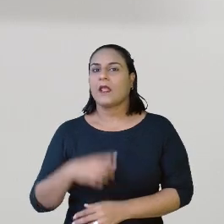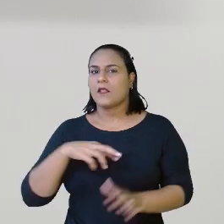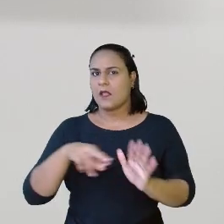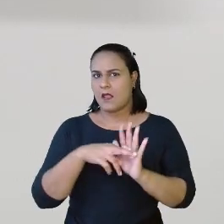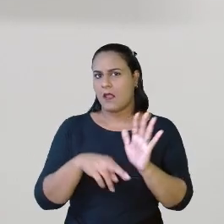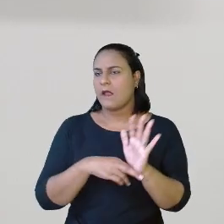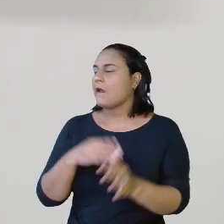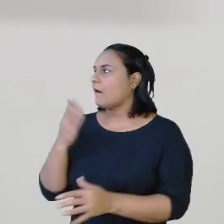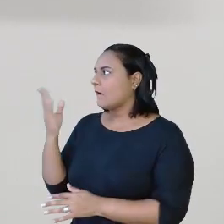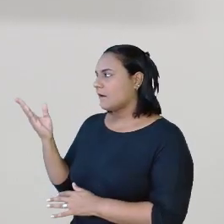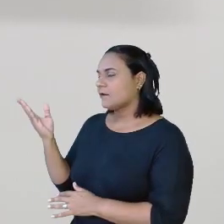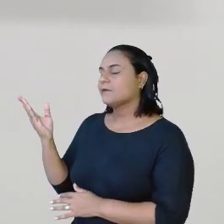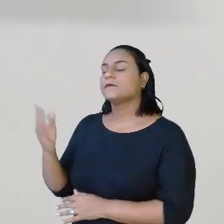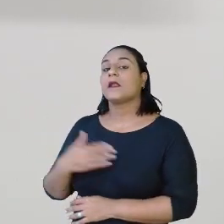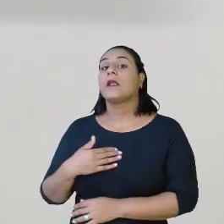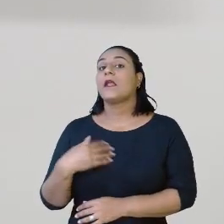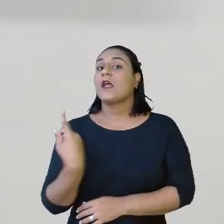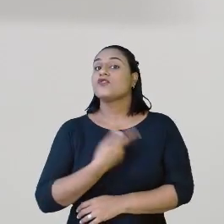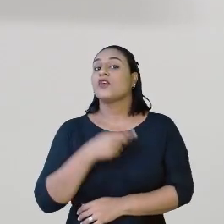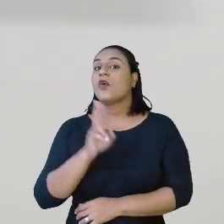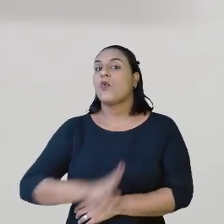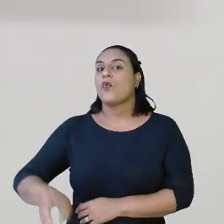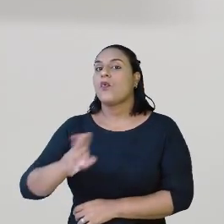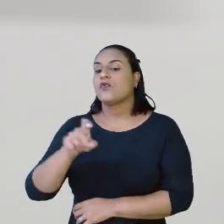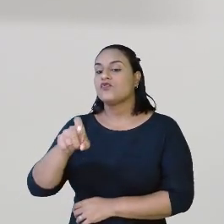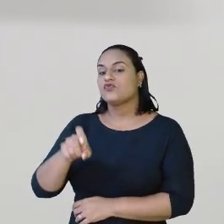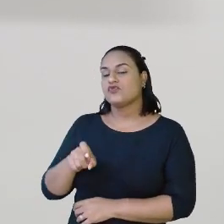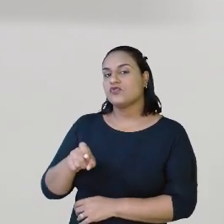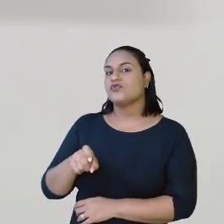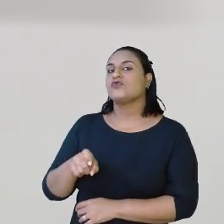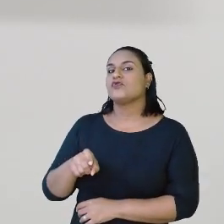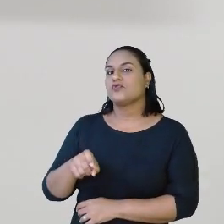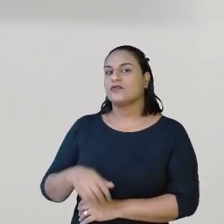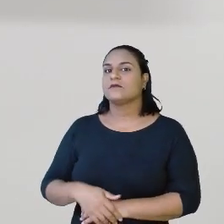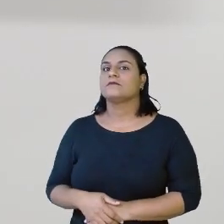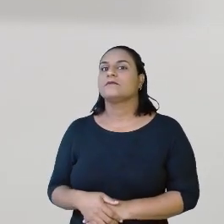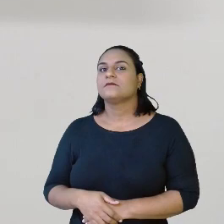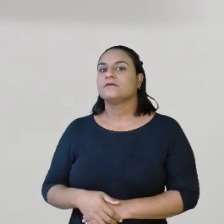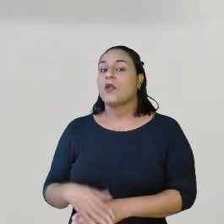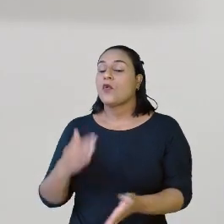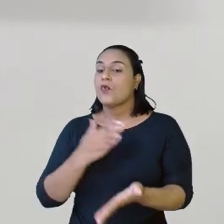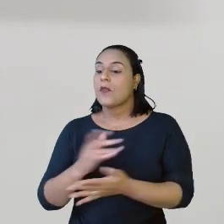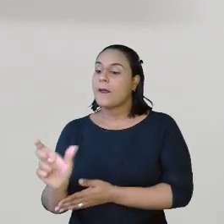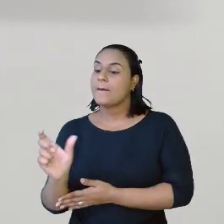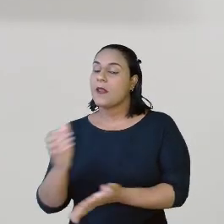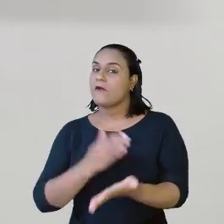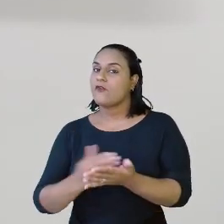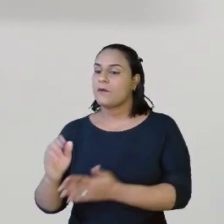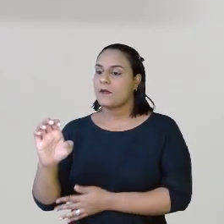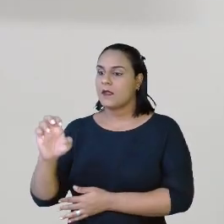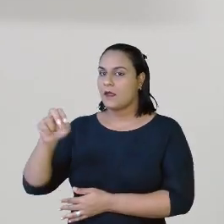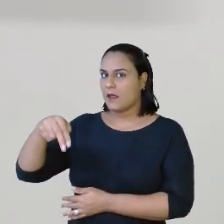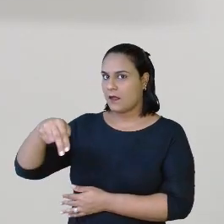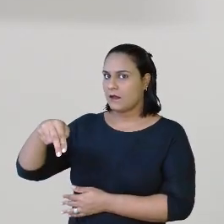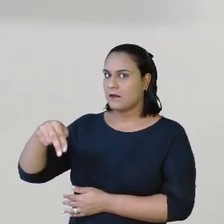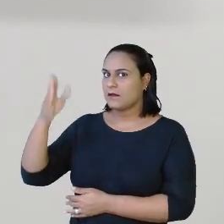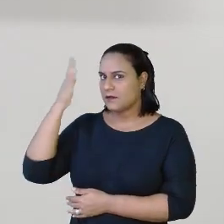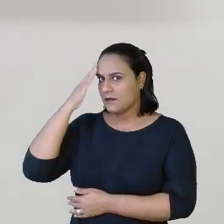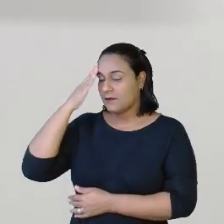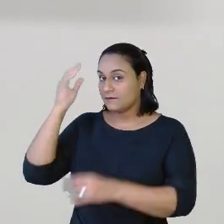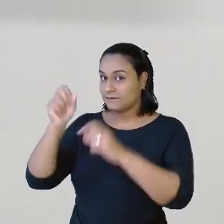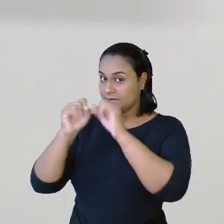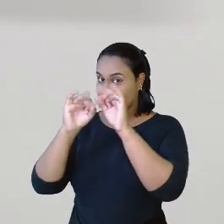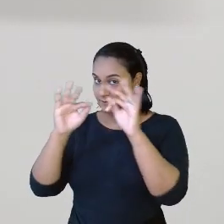para vocês. Que a gente usa X quando as palavras começam com a sílaba em, ok? Vocês compreenderam